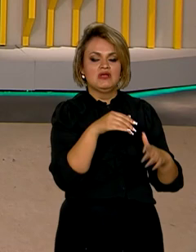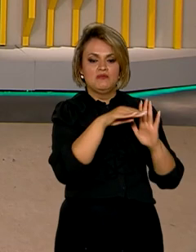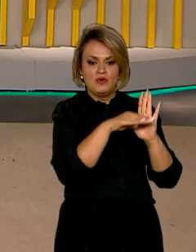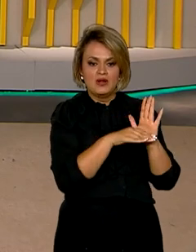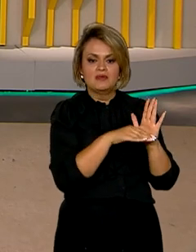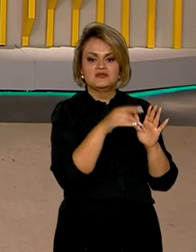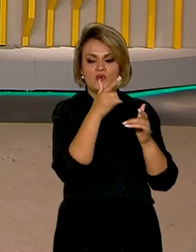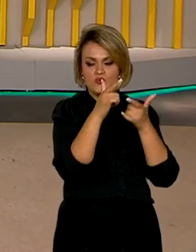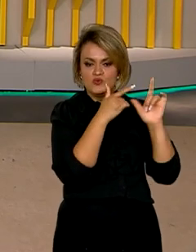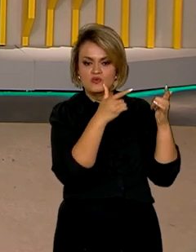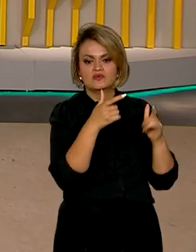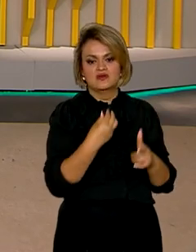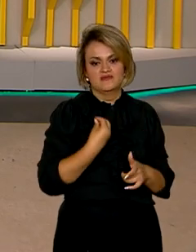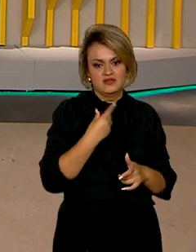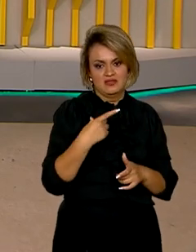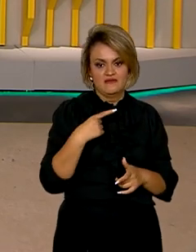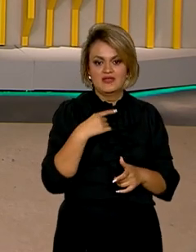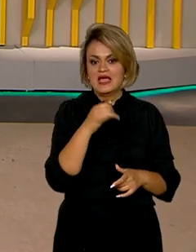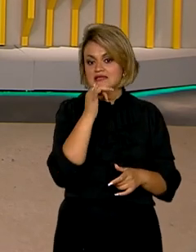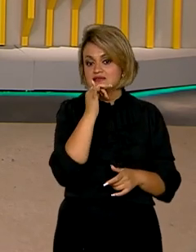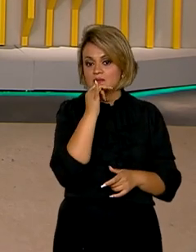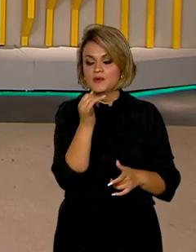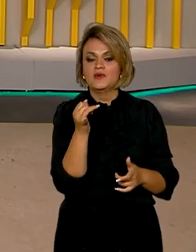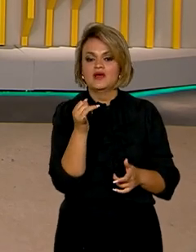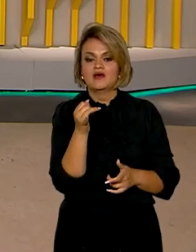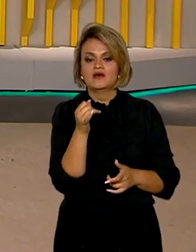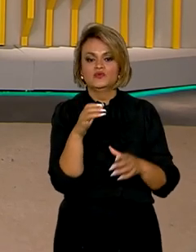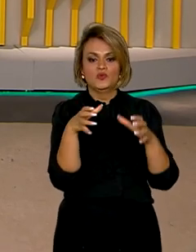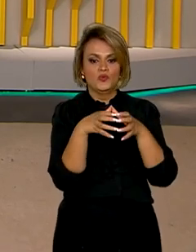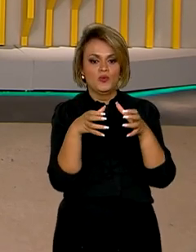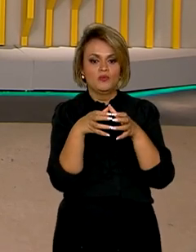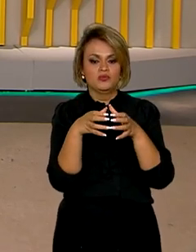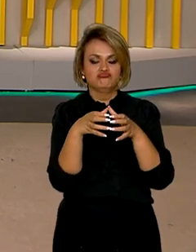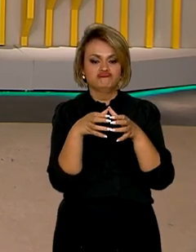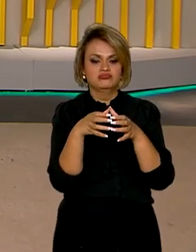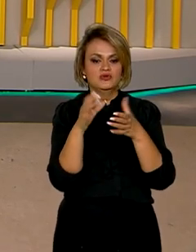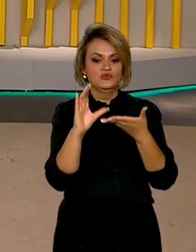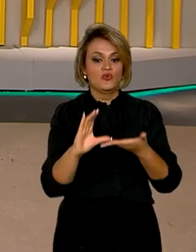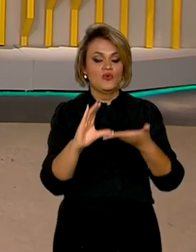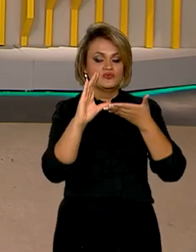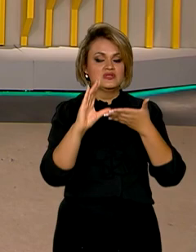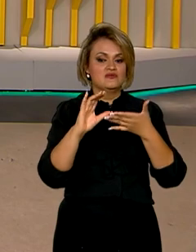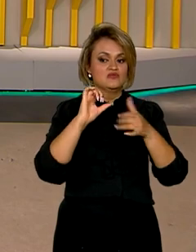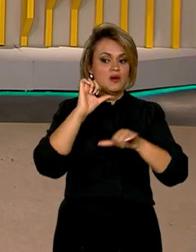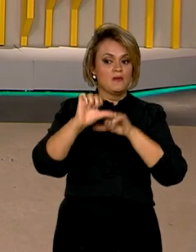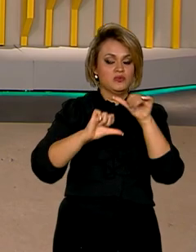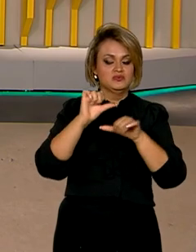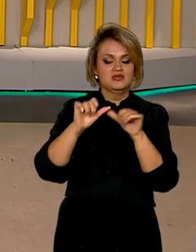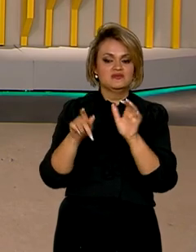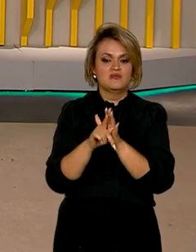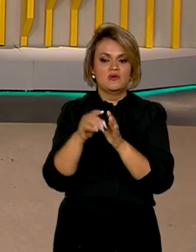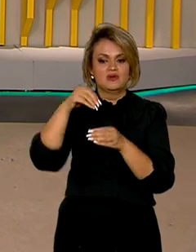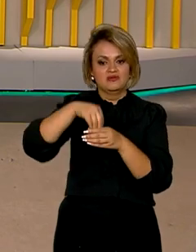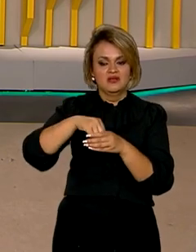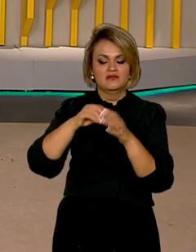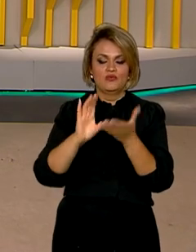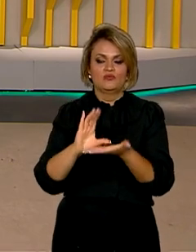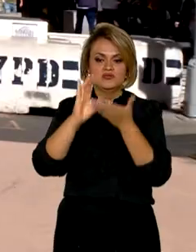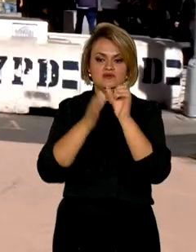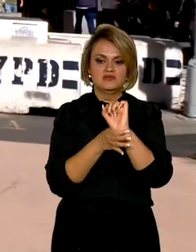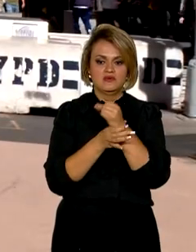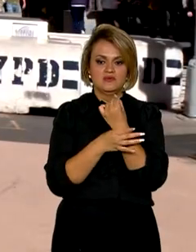à Assembleia Geral da ONU. Uma dessas agendas foi a do grupo de países que discute a reforma do Conselho de Segurança da